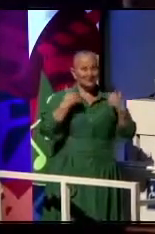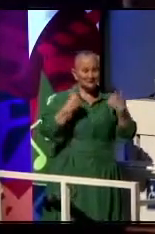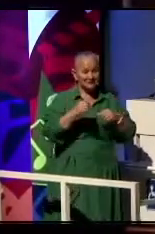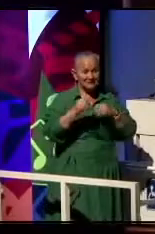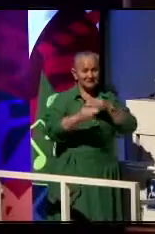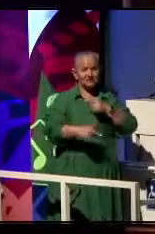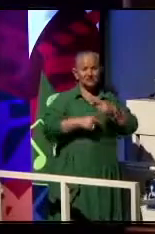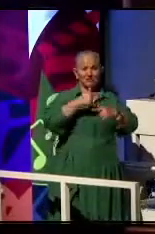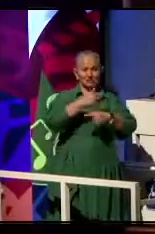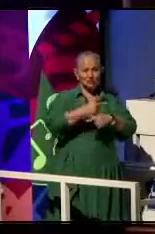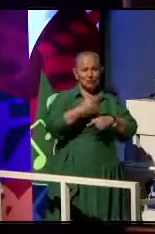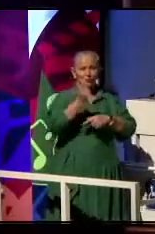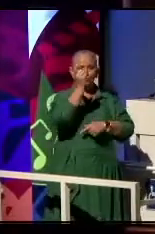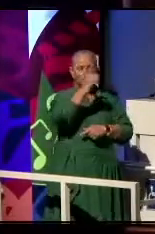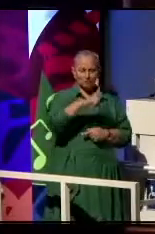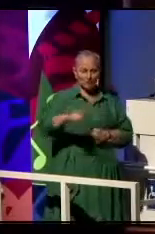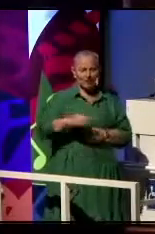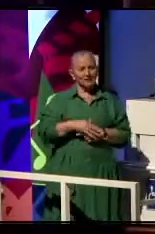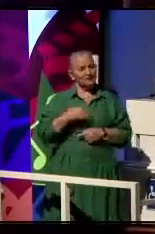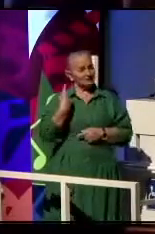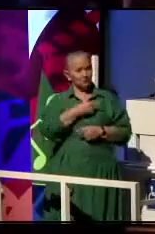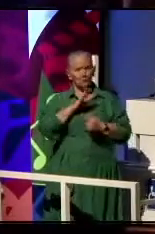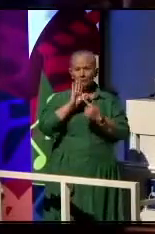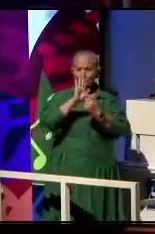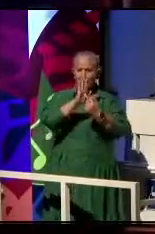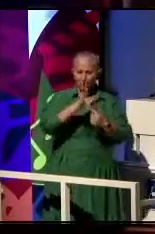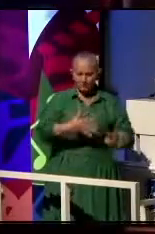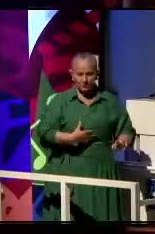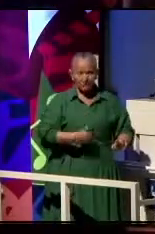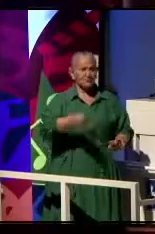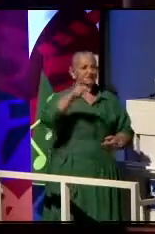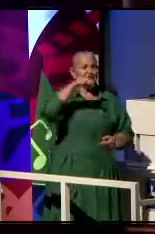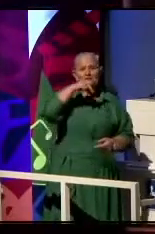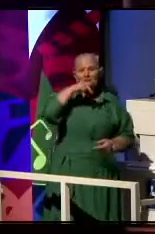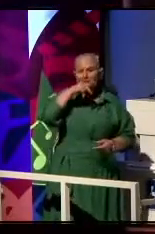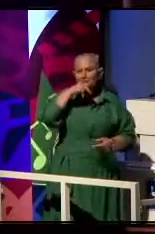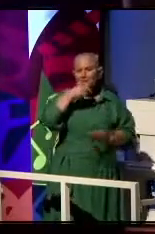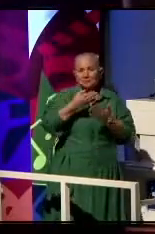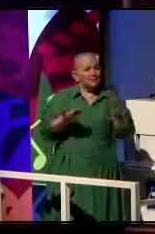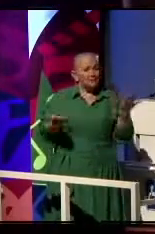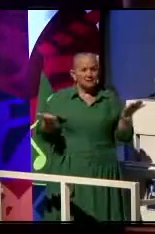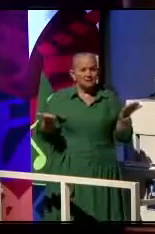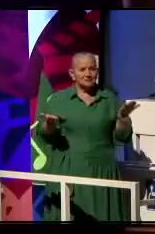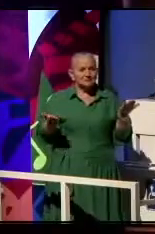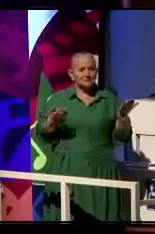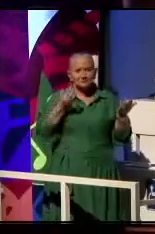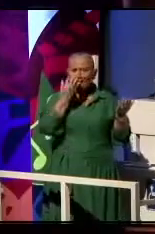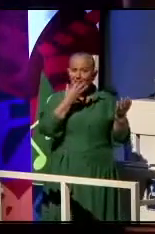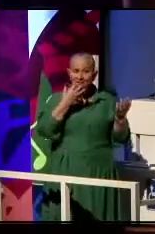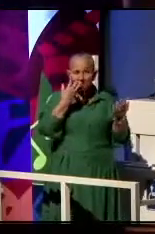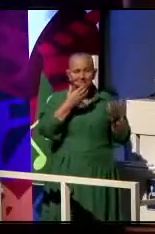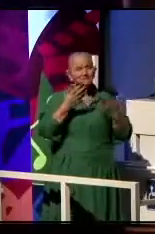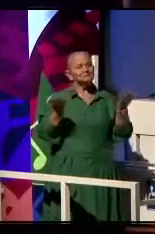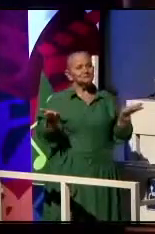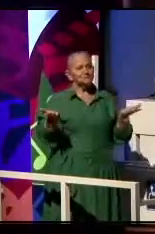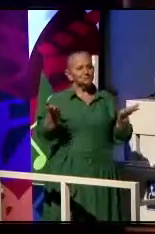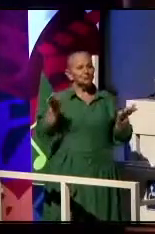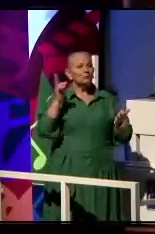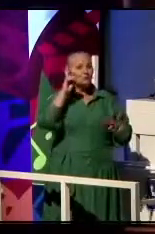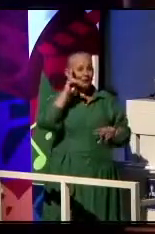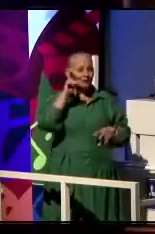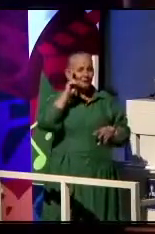Se a gente não passa a receita para os nossos filhos, para os nossos netos, ela se perde. Então, é a mesma coisa a memória. Então, a gente tem